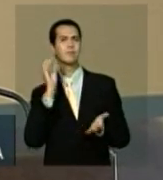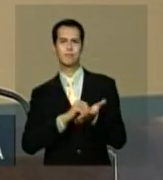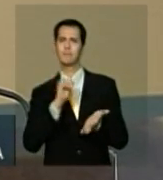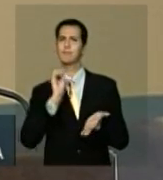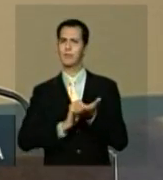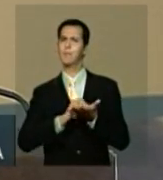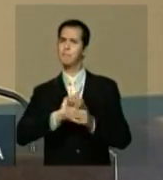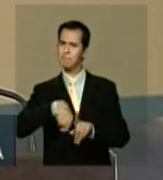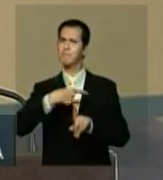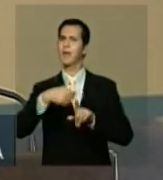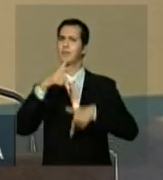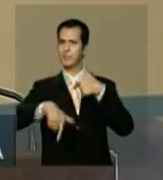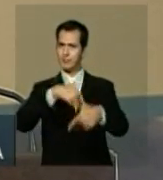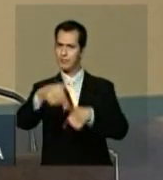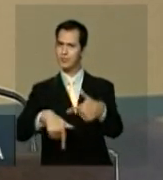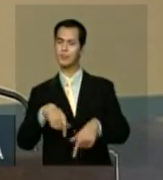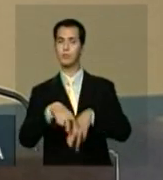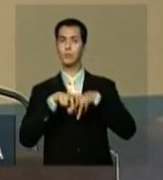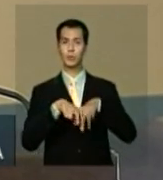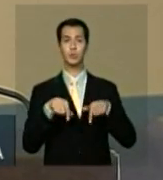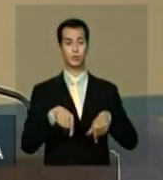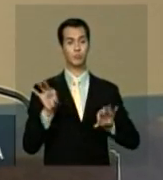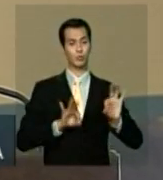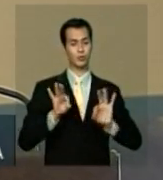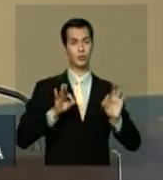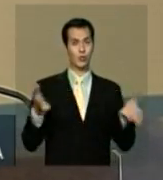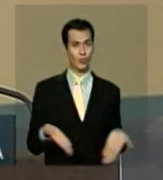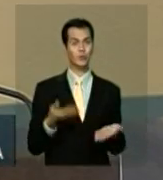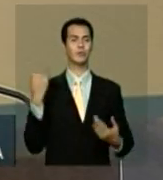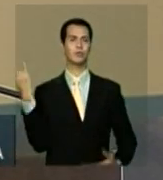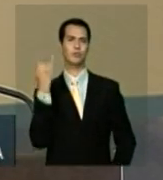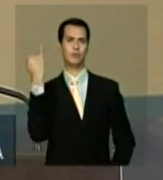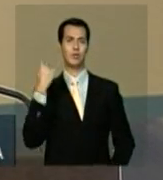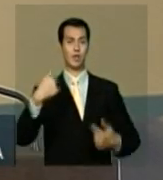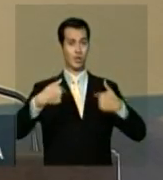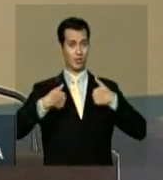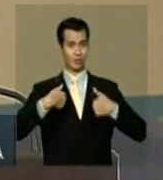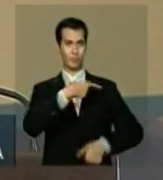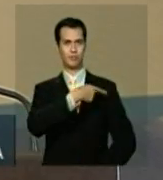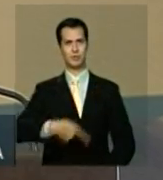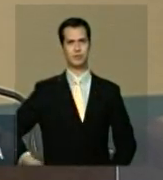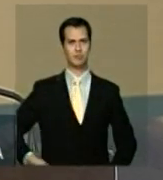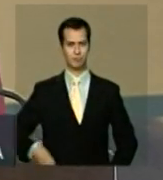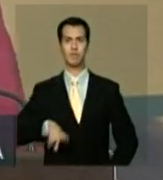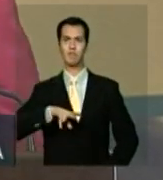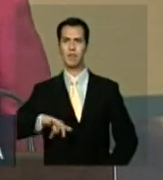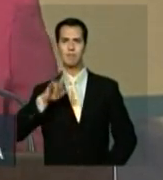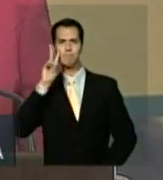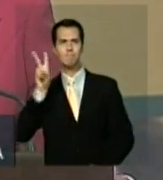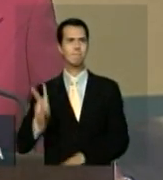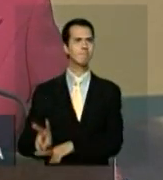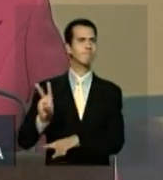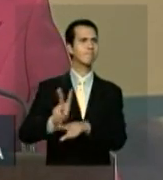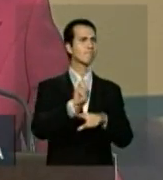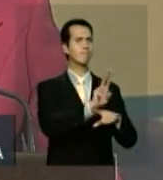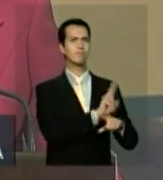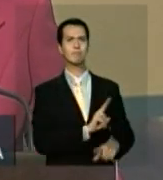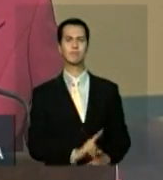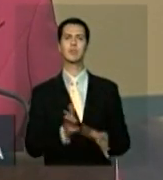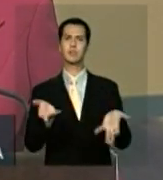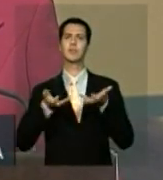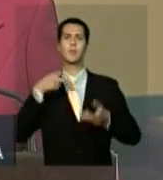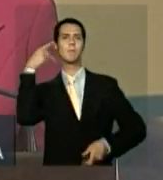desse programa e quero dizer para vocês que o meu governo estará atento para aprofundar esse tipo de